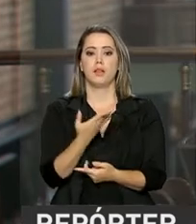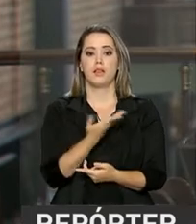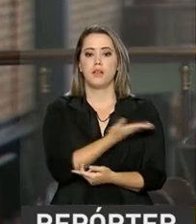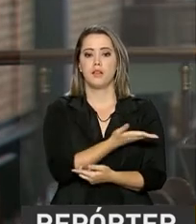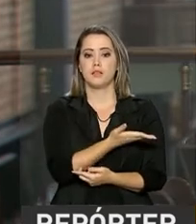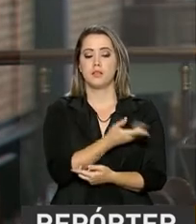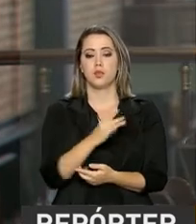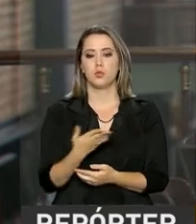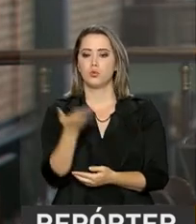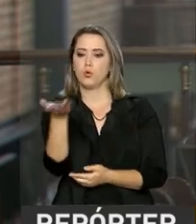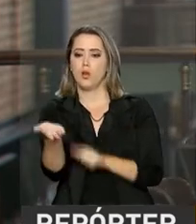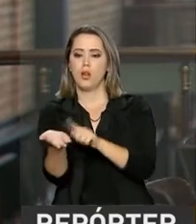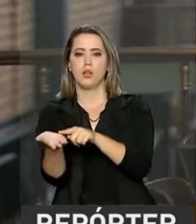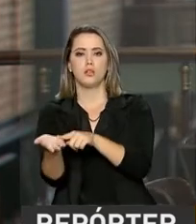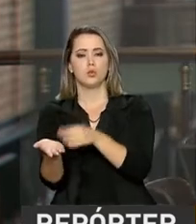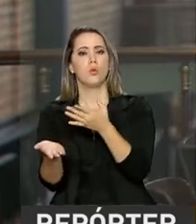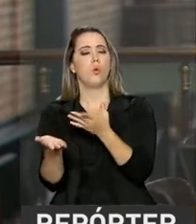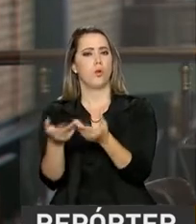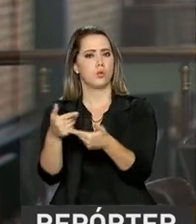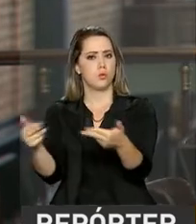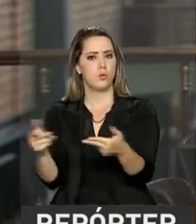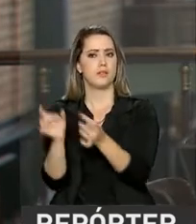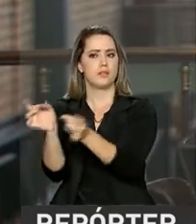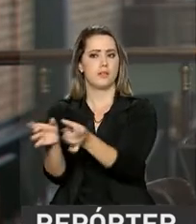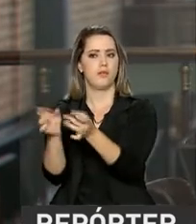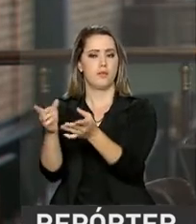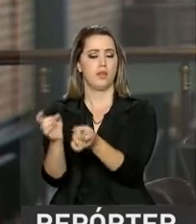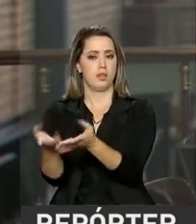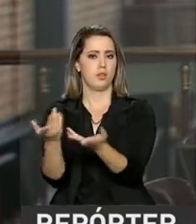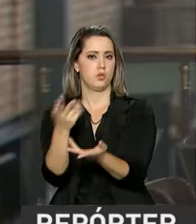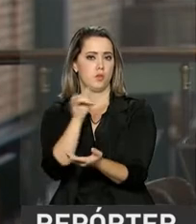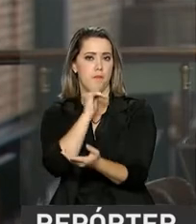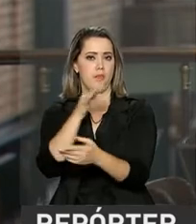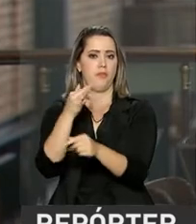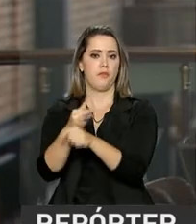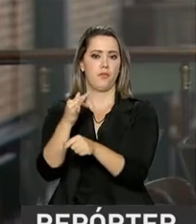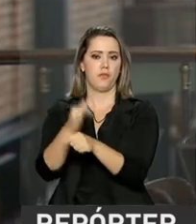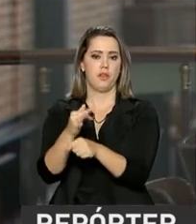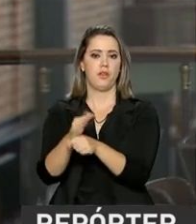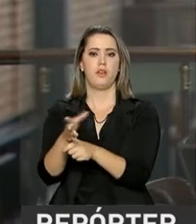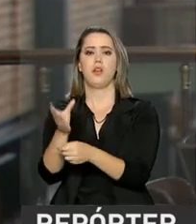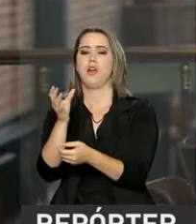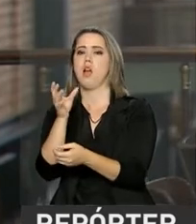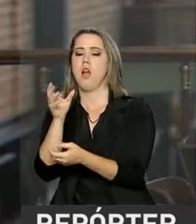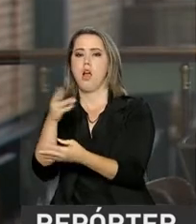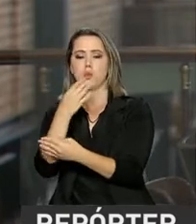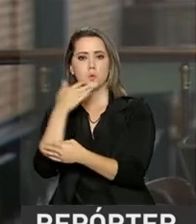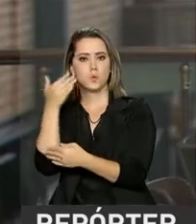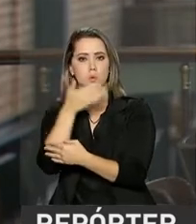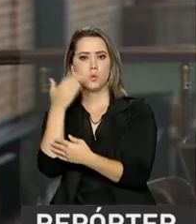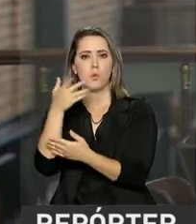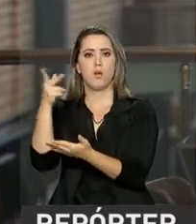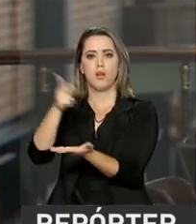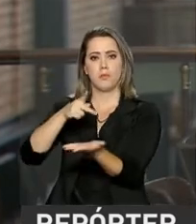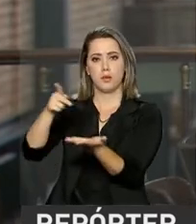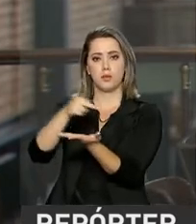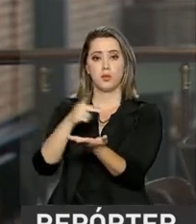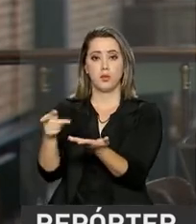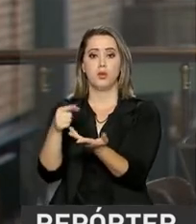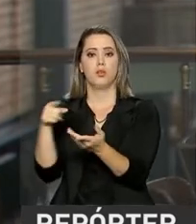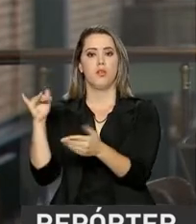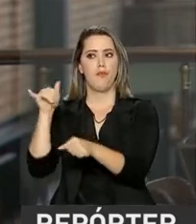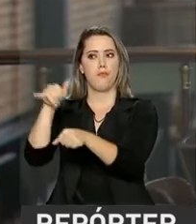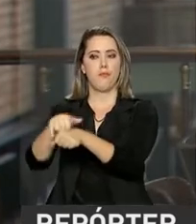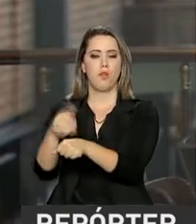a gente coloca os produtos que o brasil vende lá pra fora o minério de ferro açúcar petróleo o carro e até